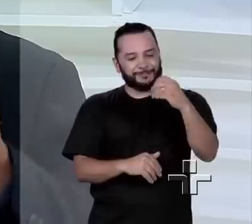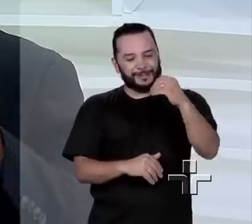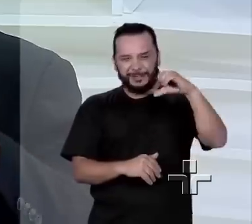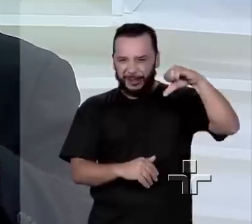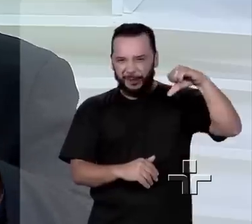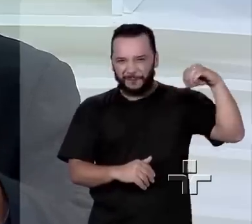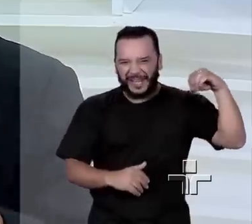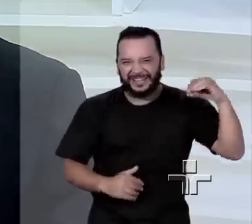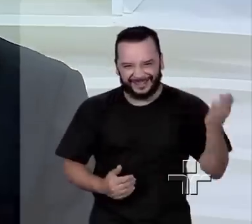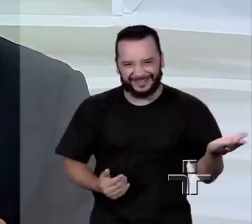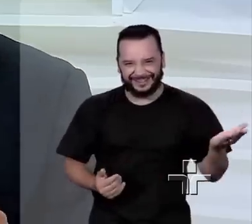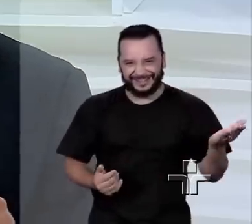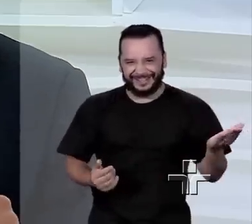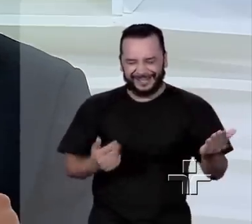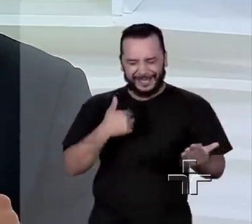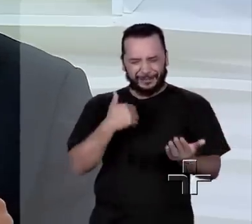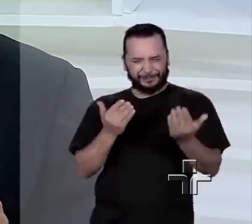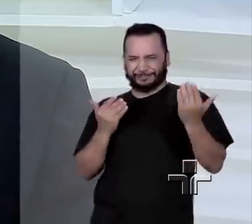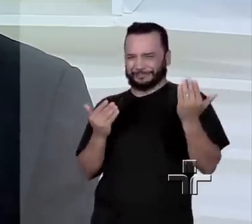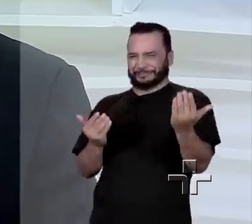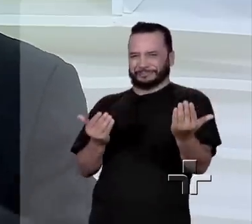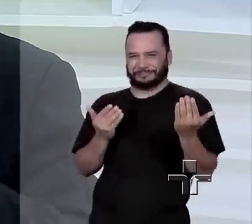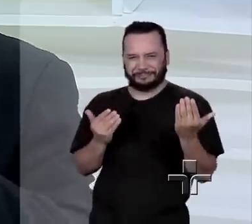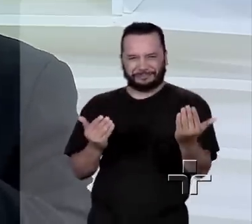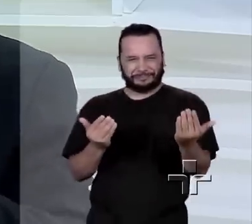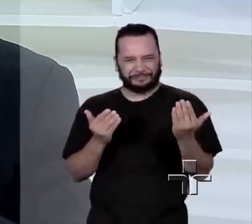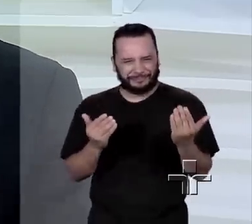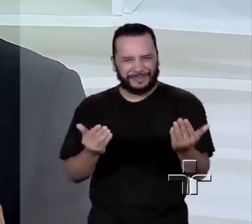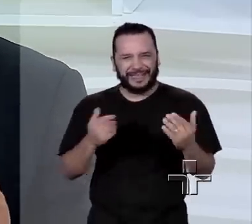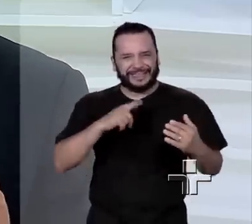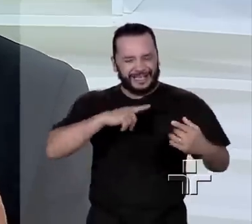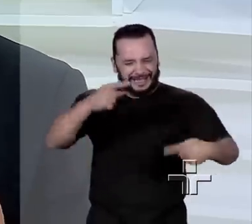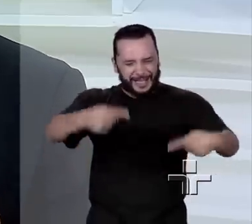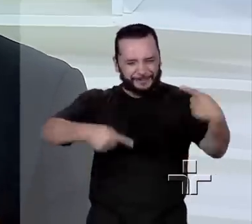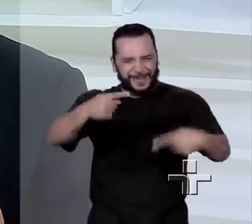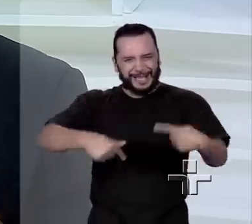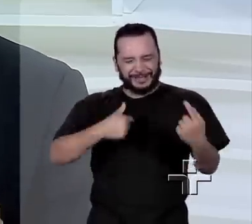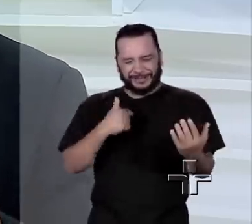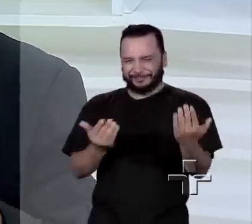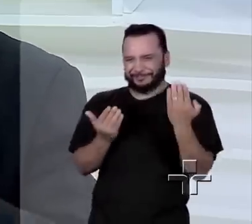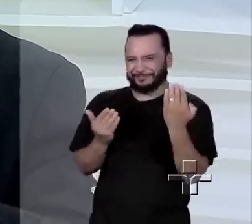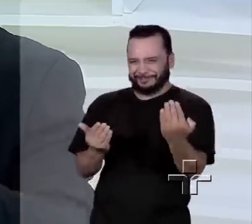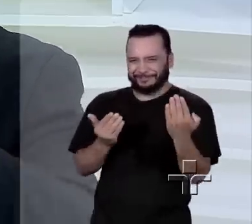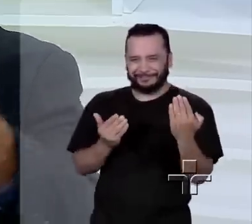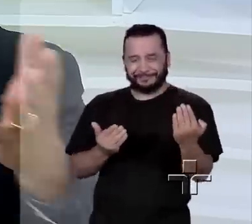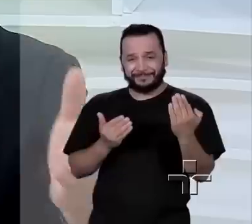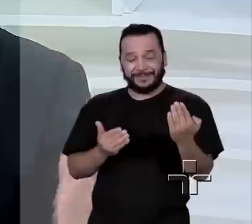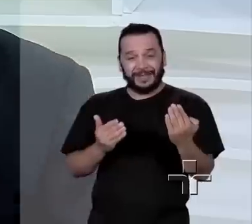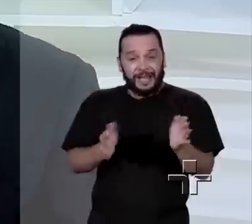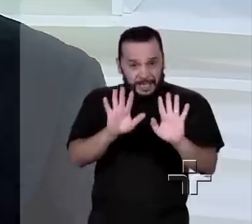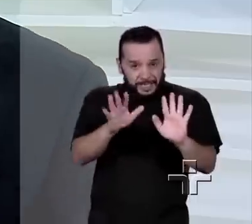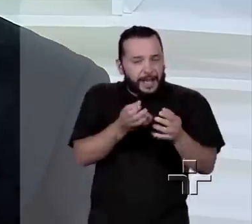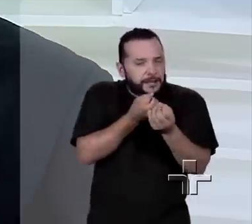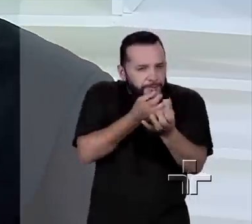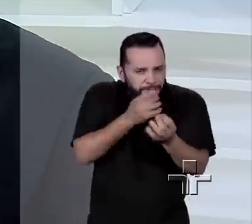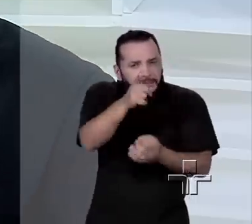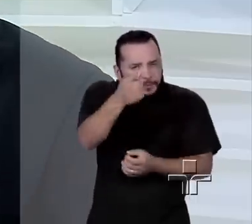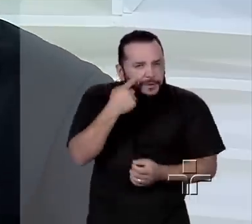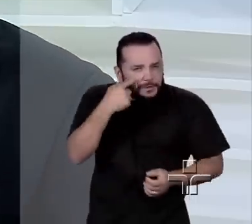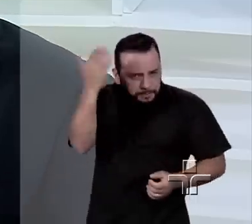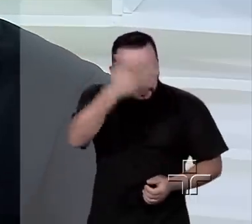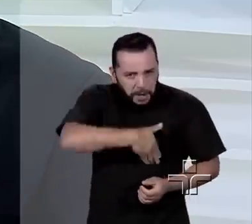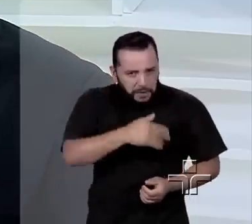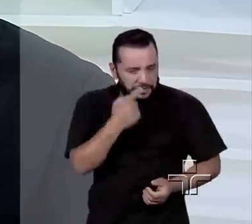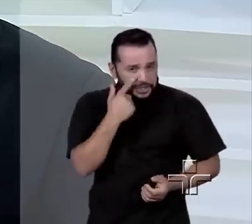debates, eu questionei sobre isso, tantos outros que lá estiveram. E a base de dados, você pode checar isso a qualquer